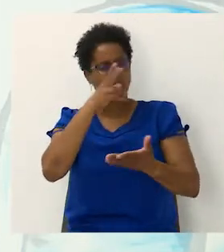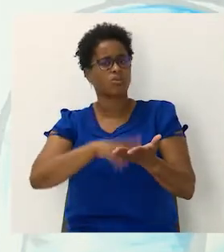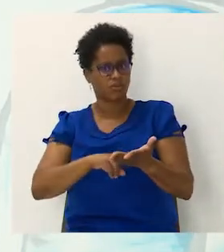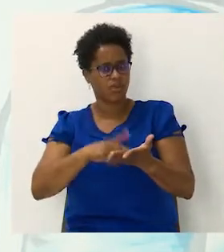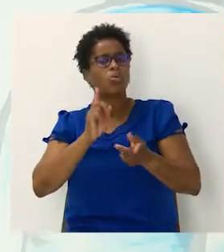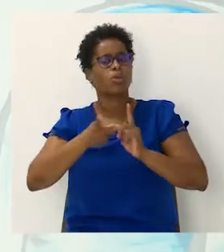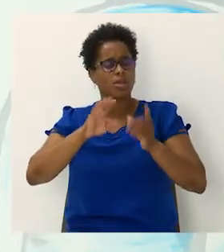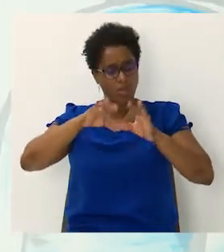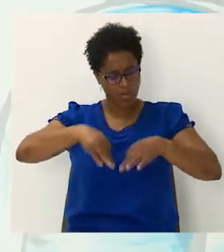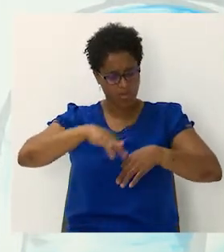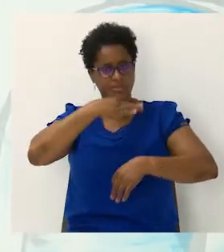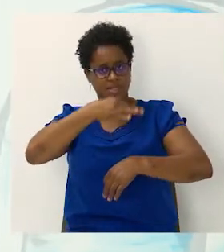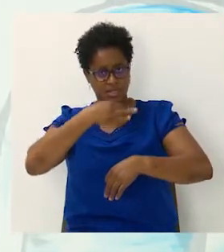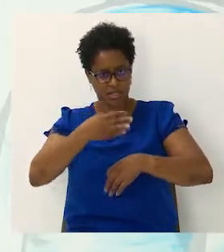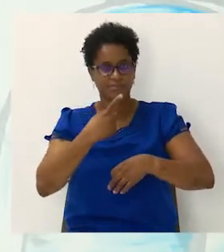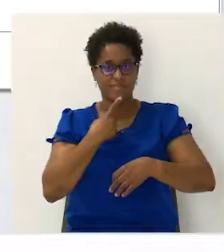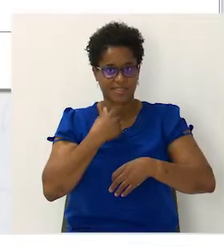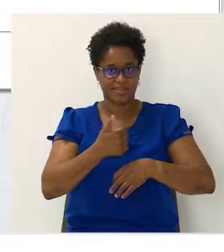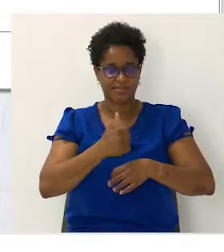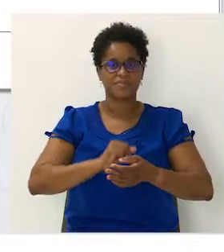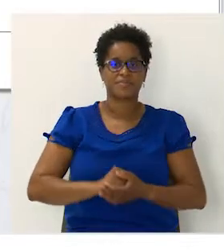de dizer. Ok?